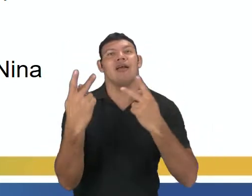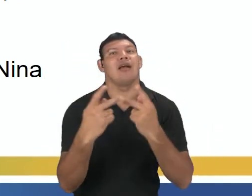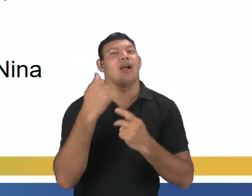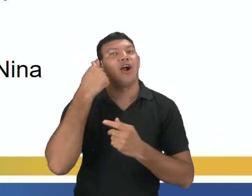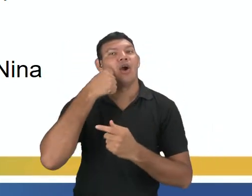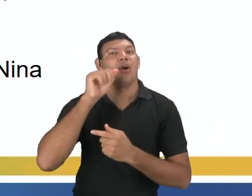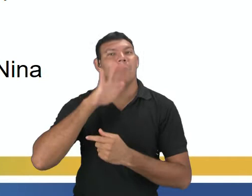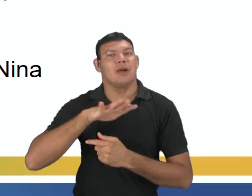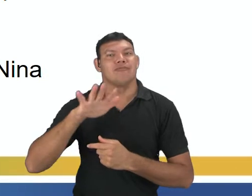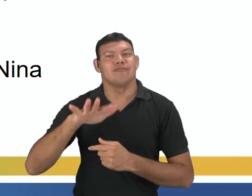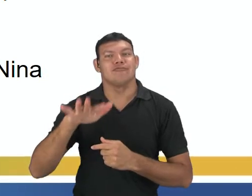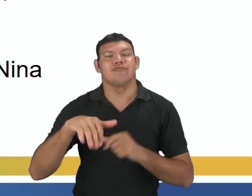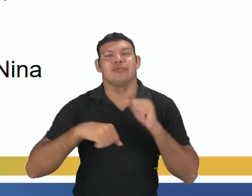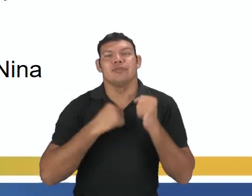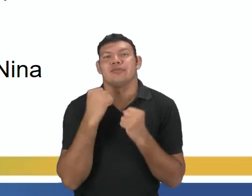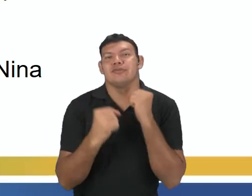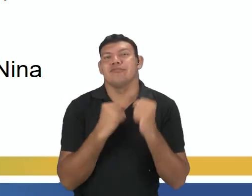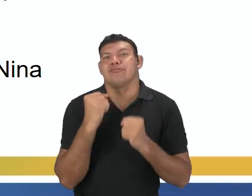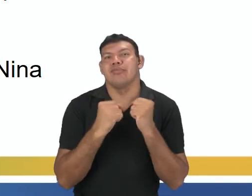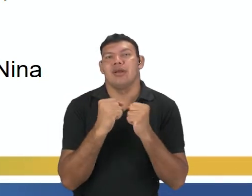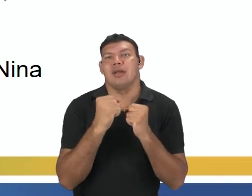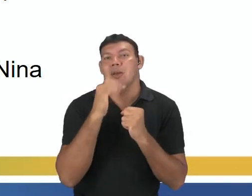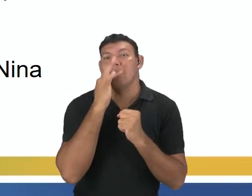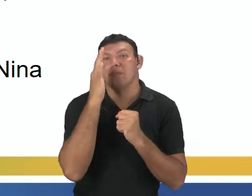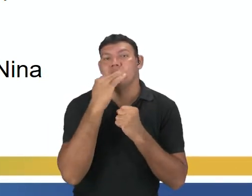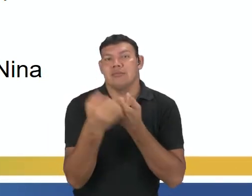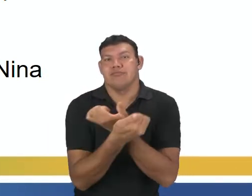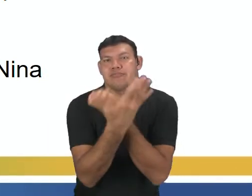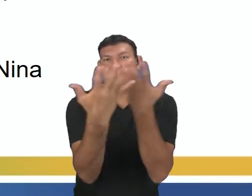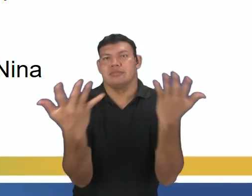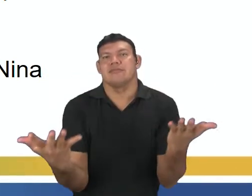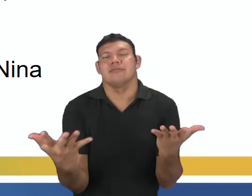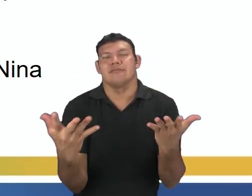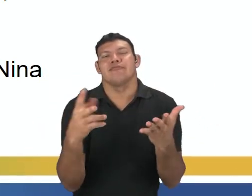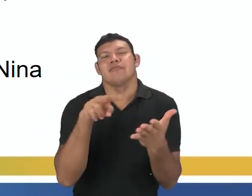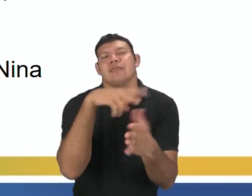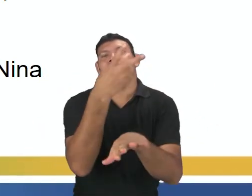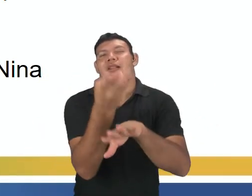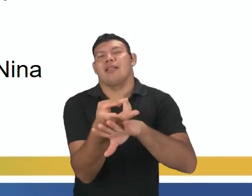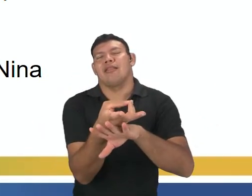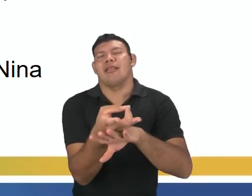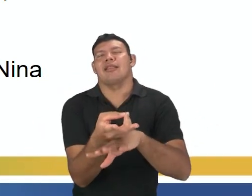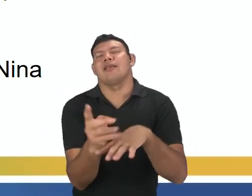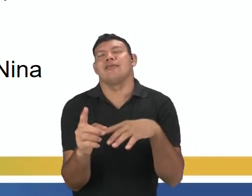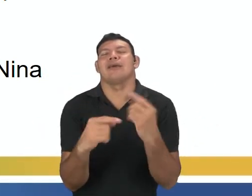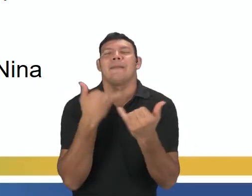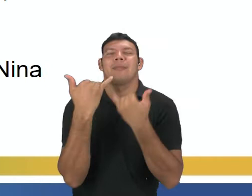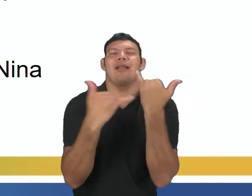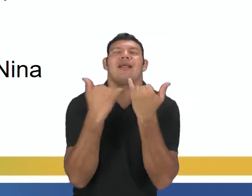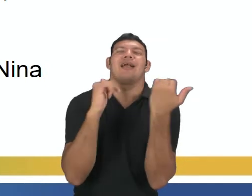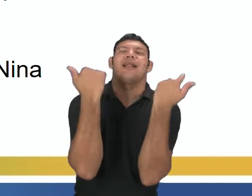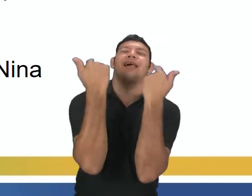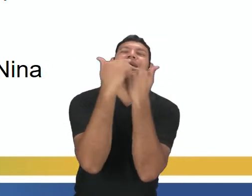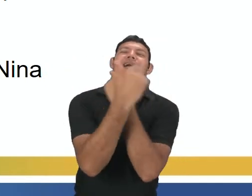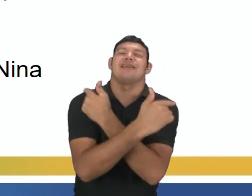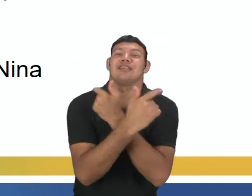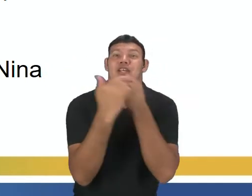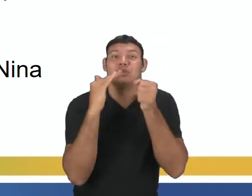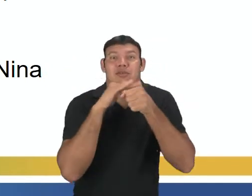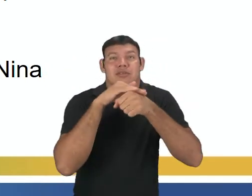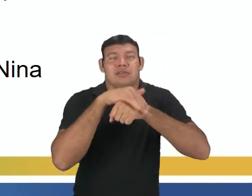pelo jardim. Nina caía no gramado. Nina fazia folia e ria. À